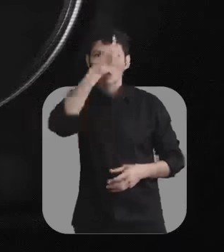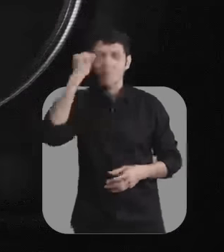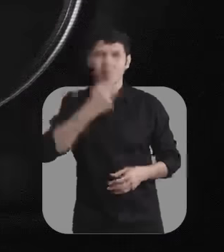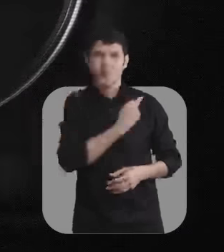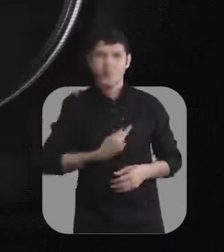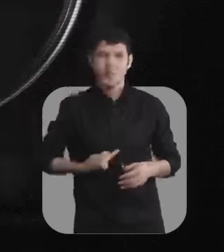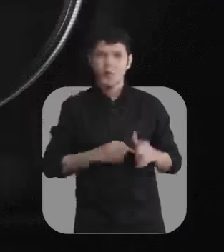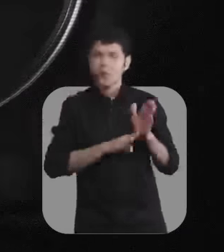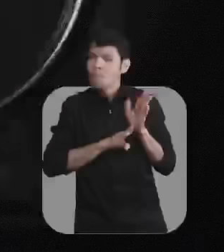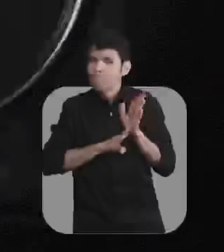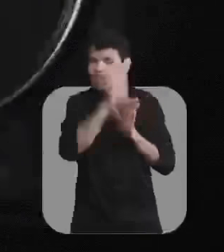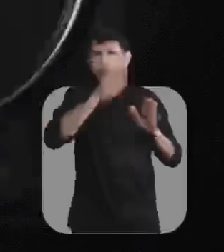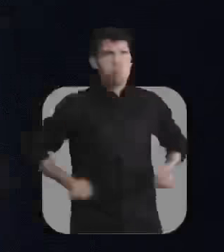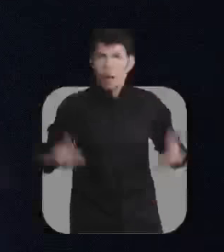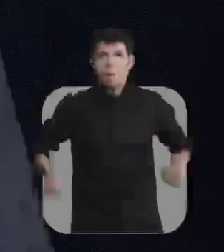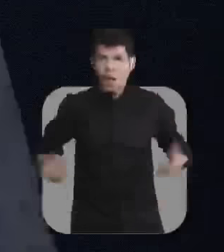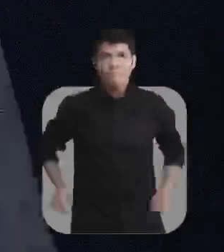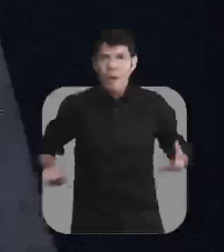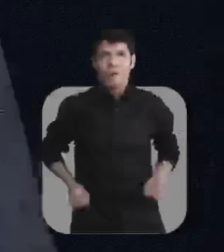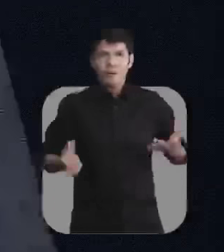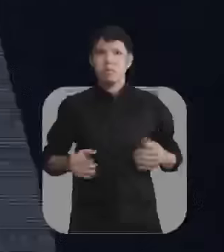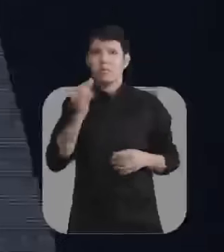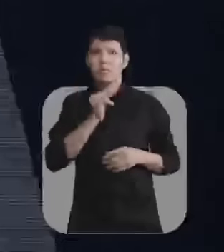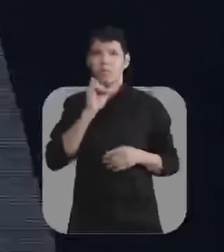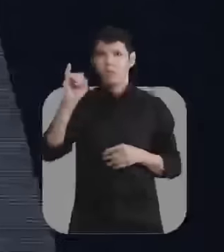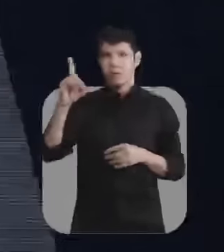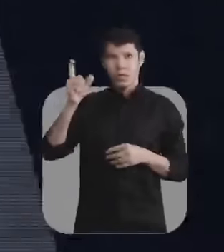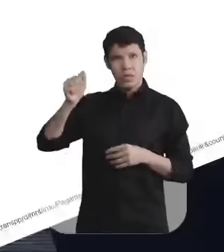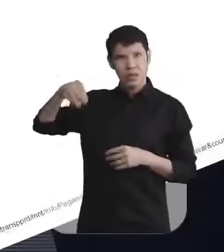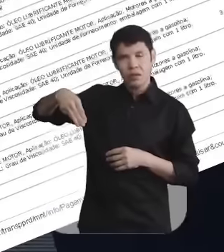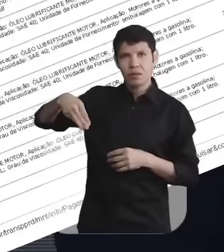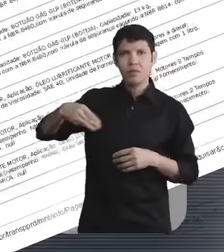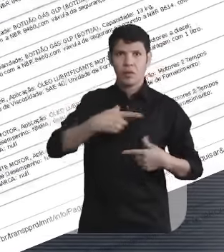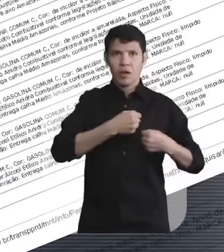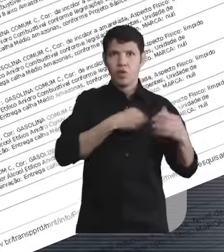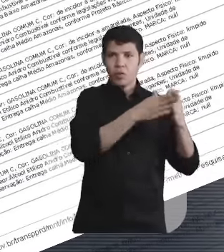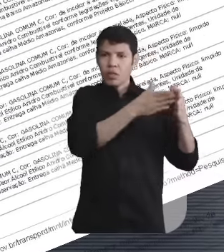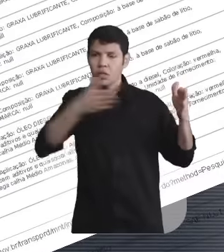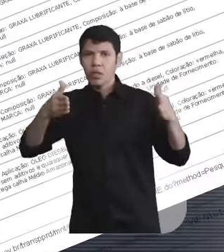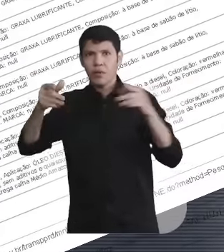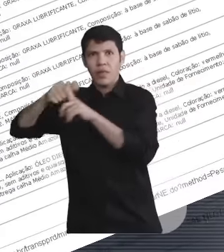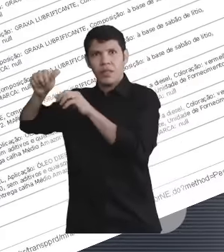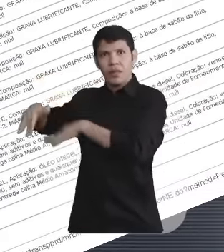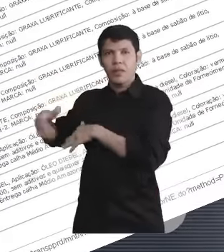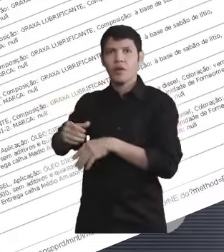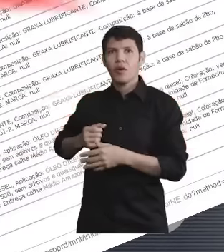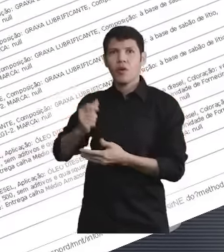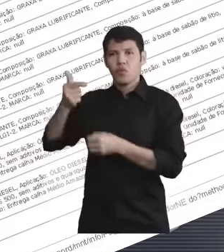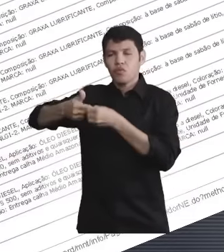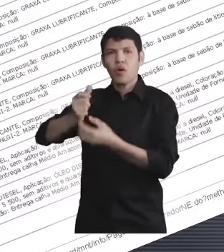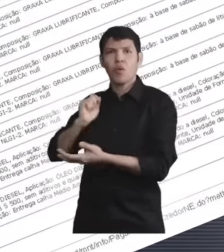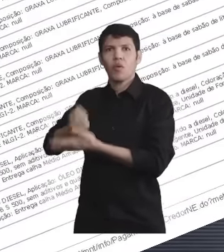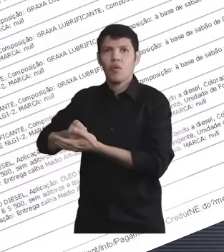Com Wilson, a bandalheira disparou. Veja, só o IDAM comprou entre agosto e setembro 142 mil litros de